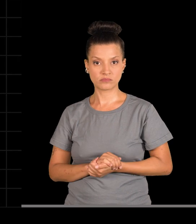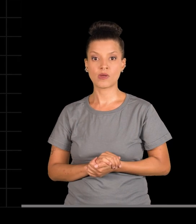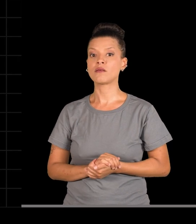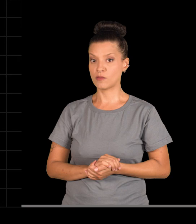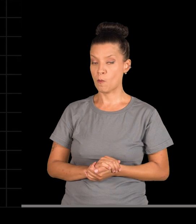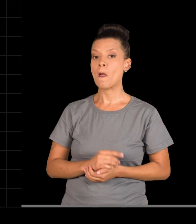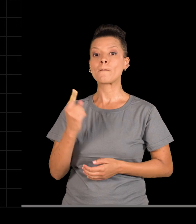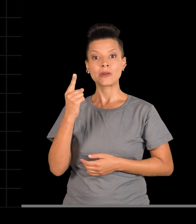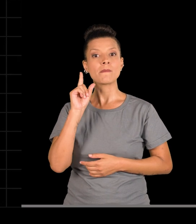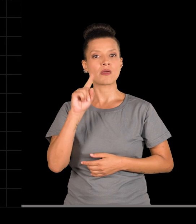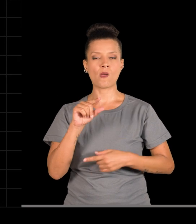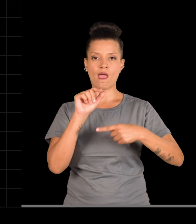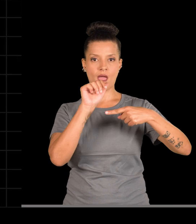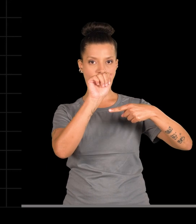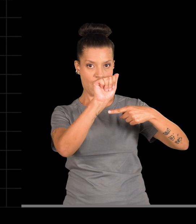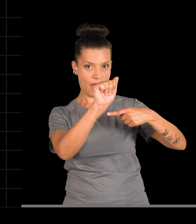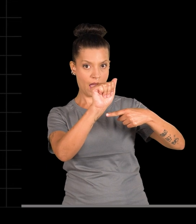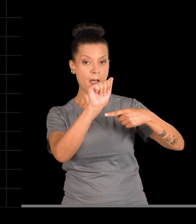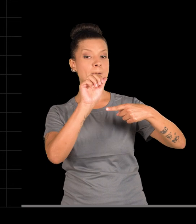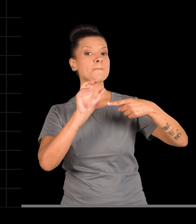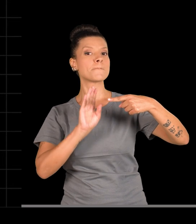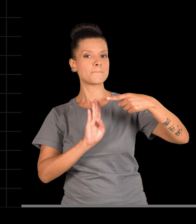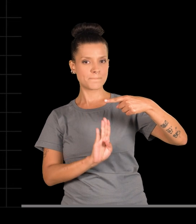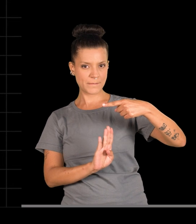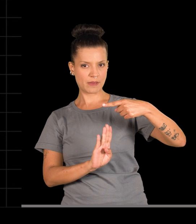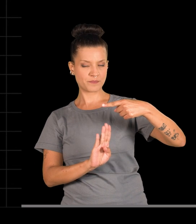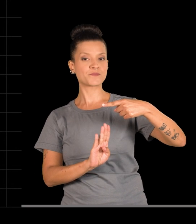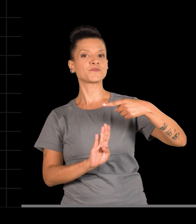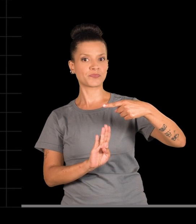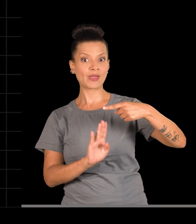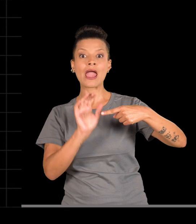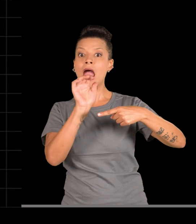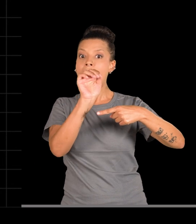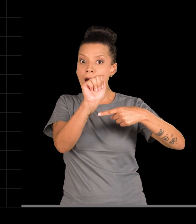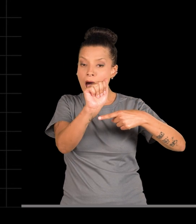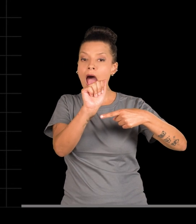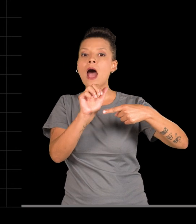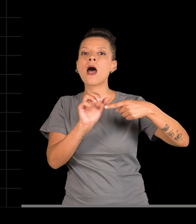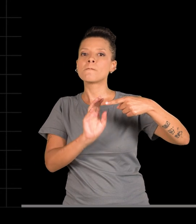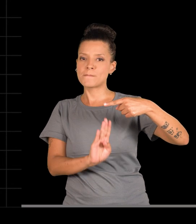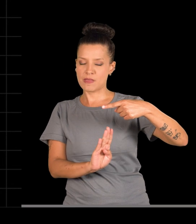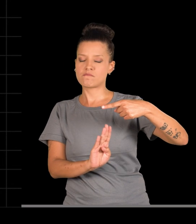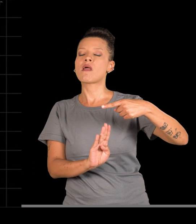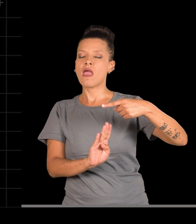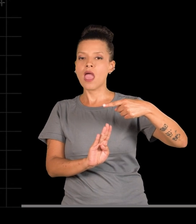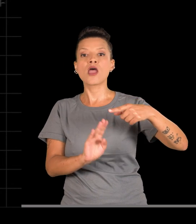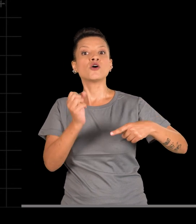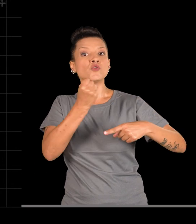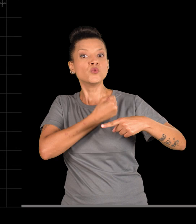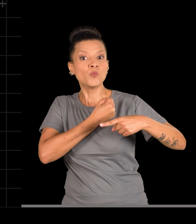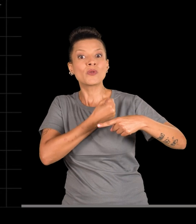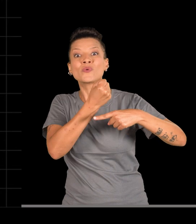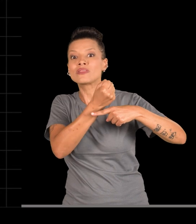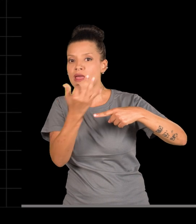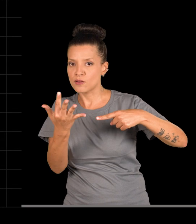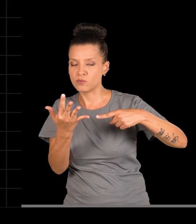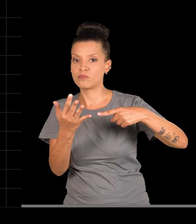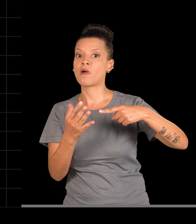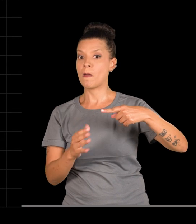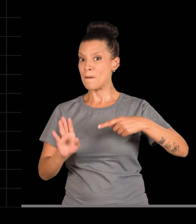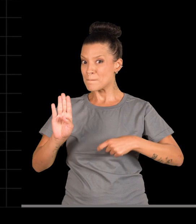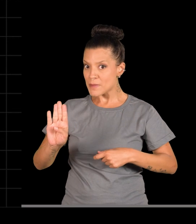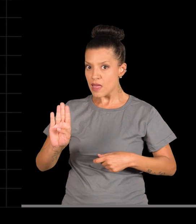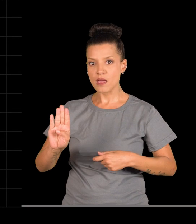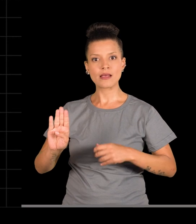trabalhar com frações A sobre B, tá? Onde A e B são números inteiros e B é diferente de zero. Então a gente vai começar